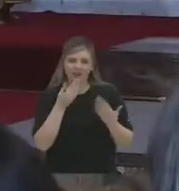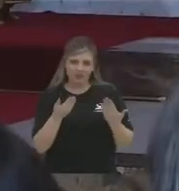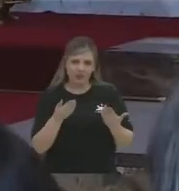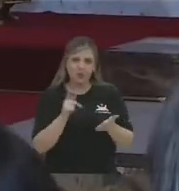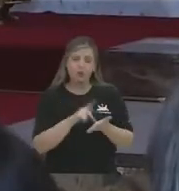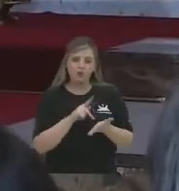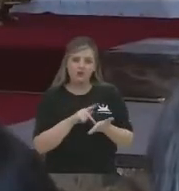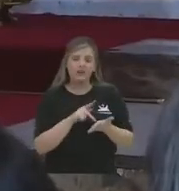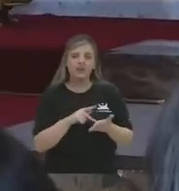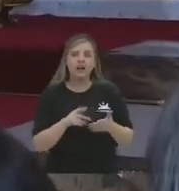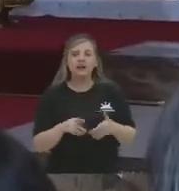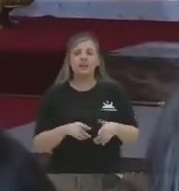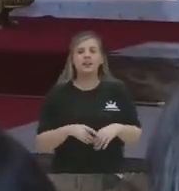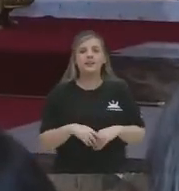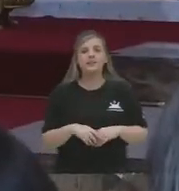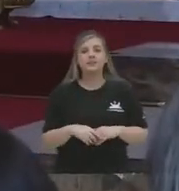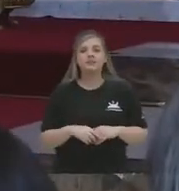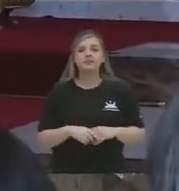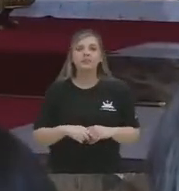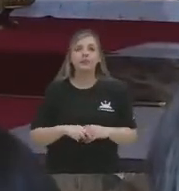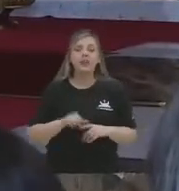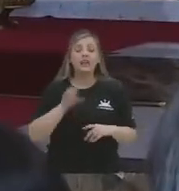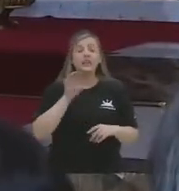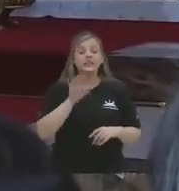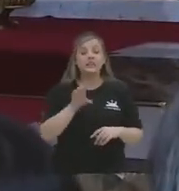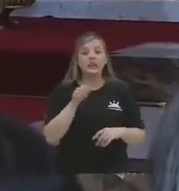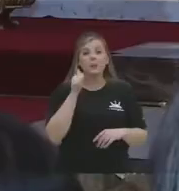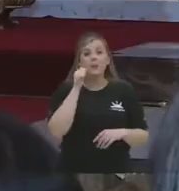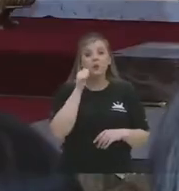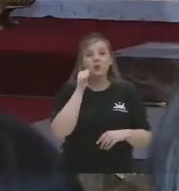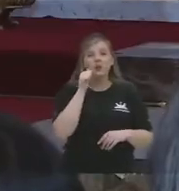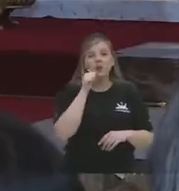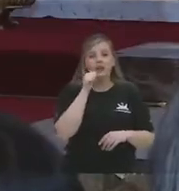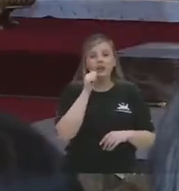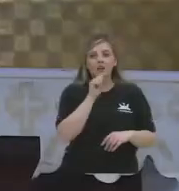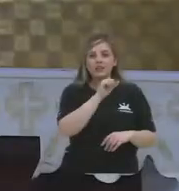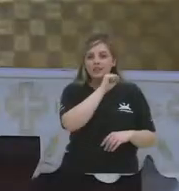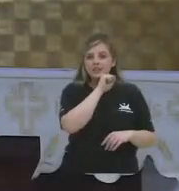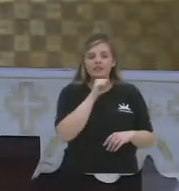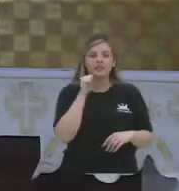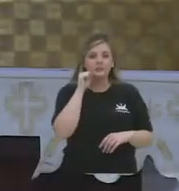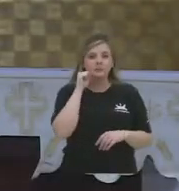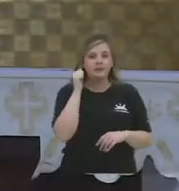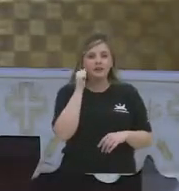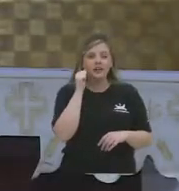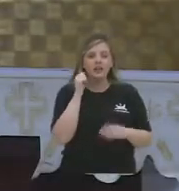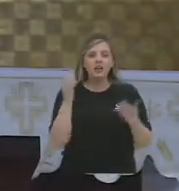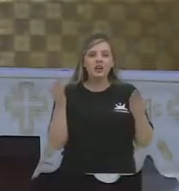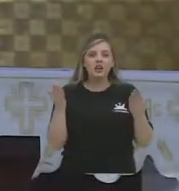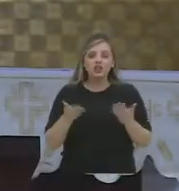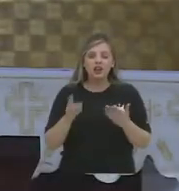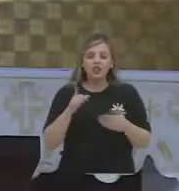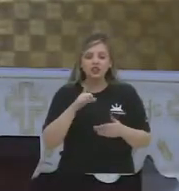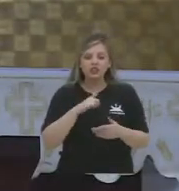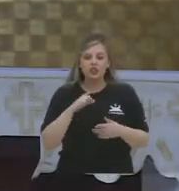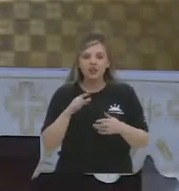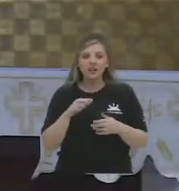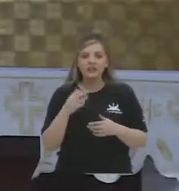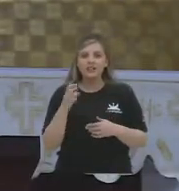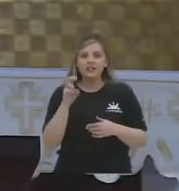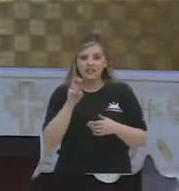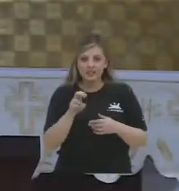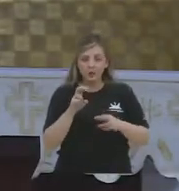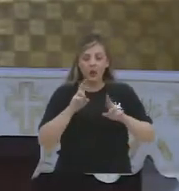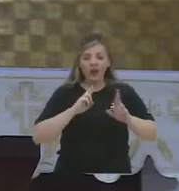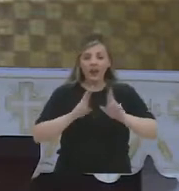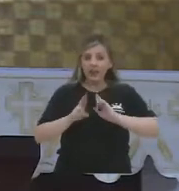Essa mulher da Samaria tinha passado por cinco religiões diferentes.